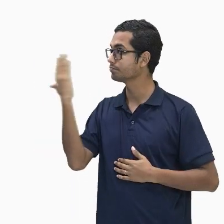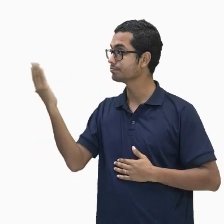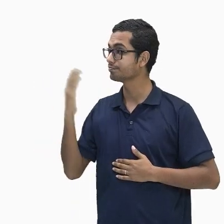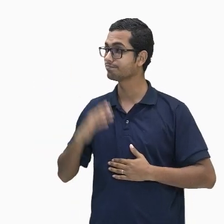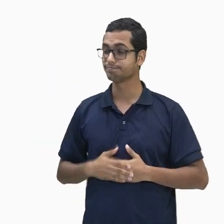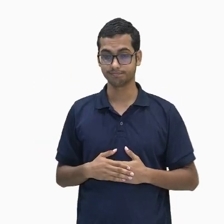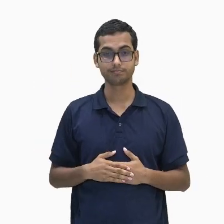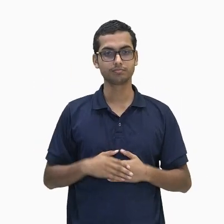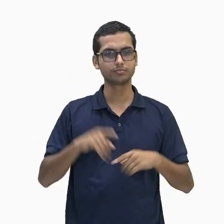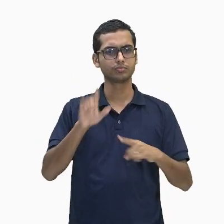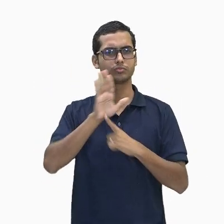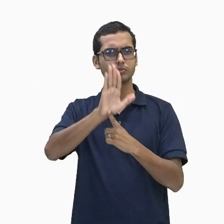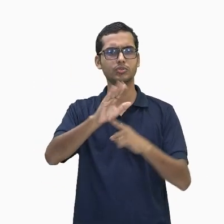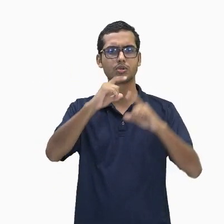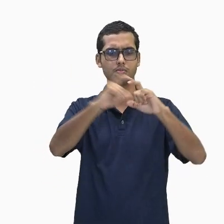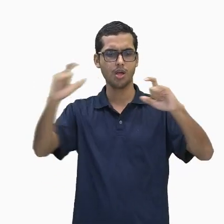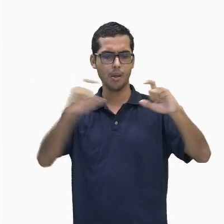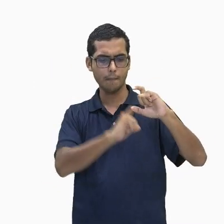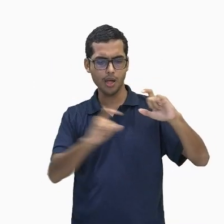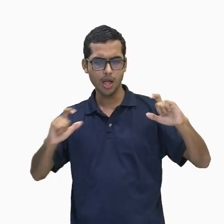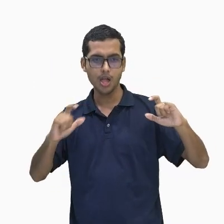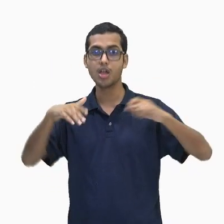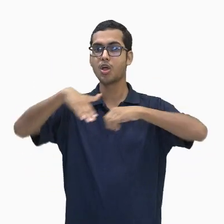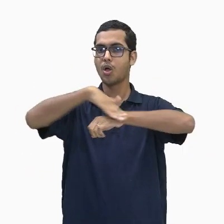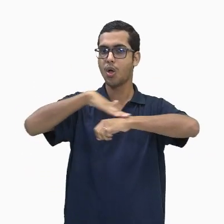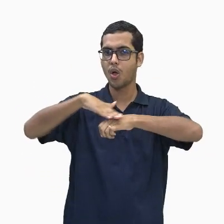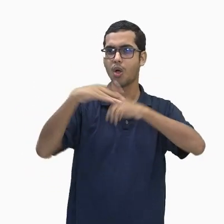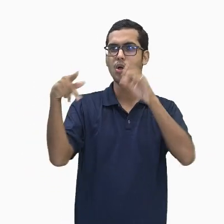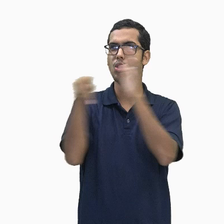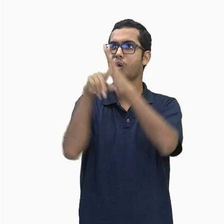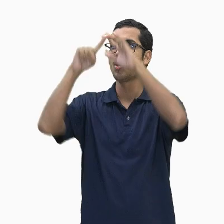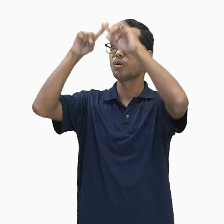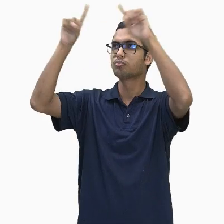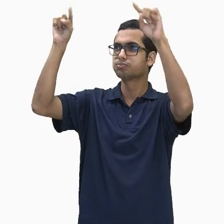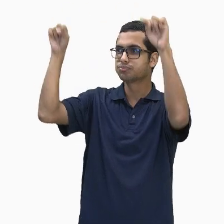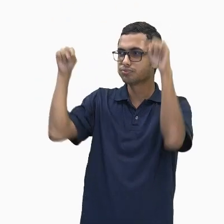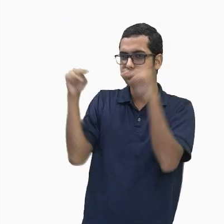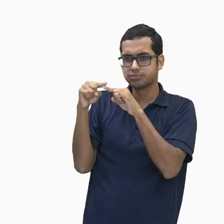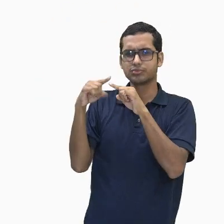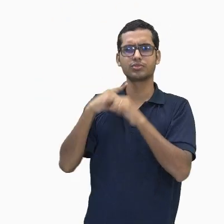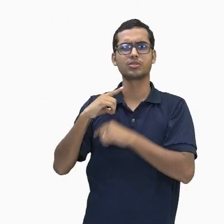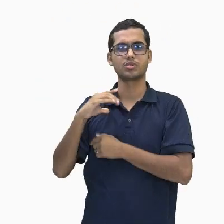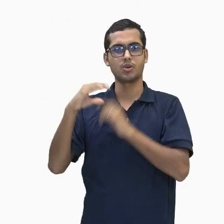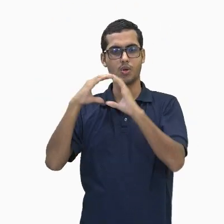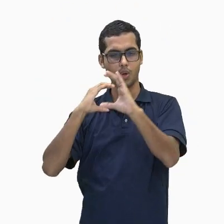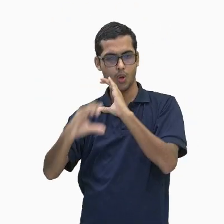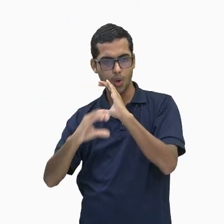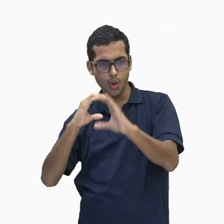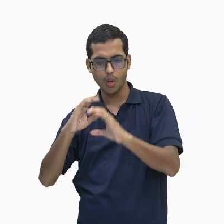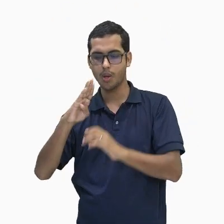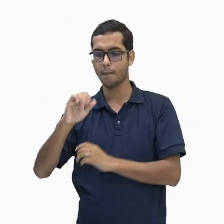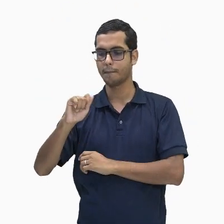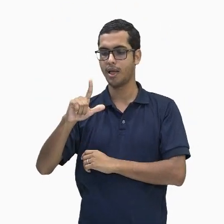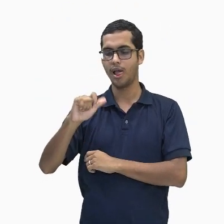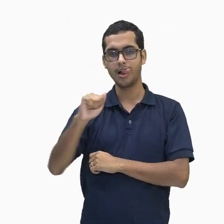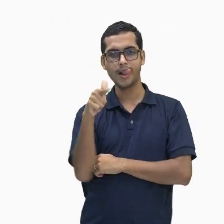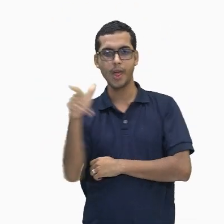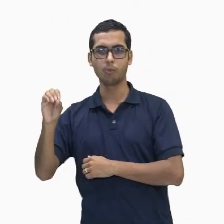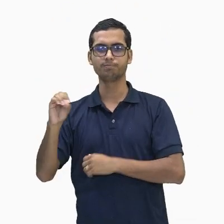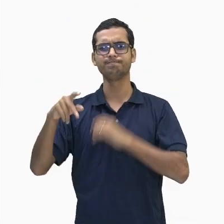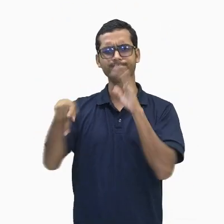vem aí dos balões. E também esses balões de comunicação, eles significam alguma coisa. No caso aí, estes